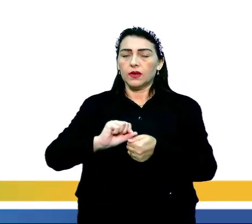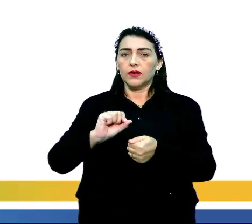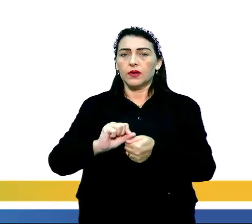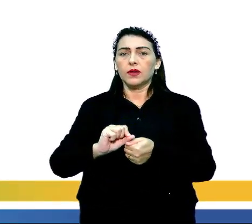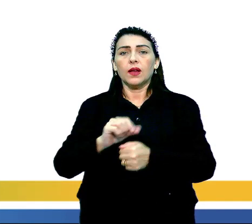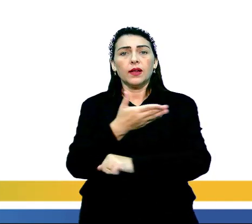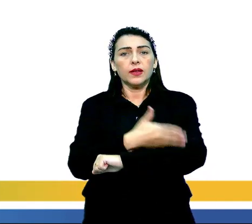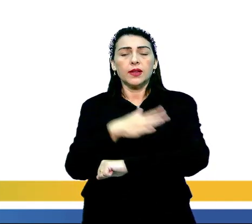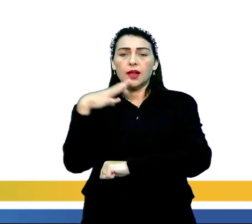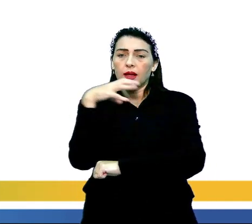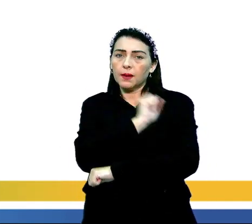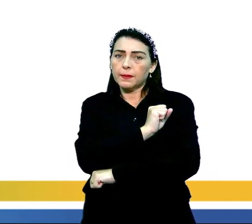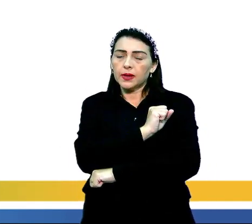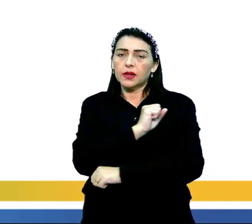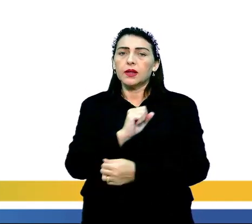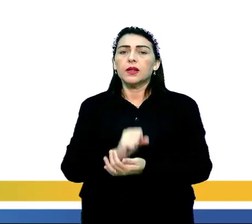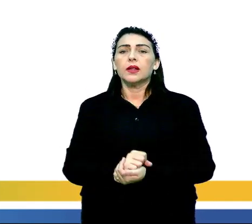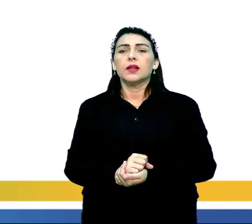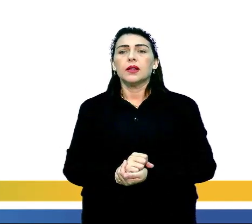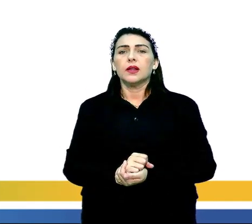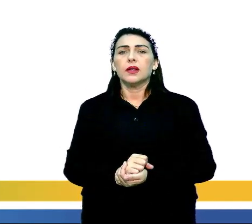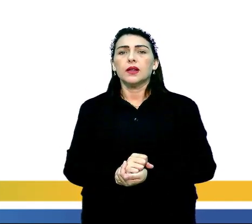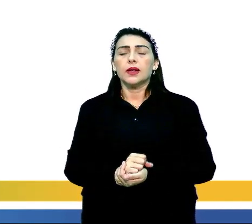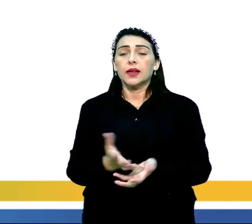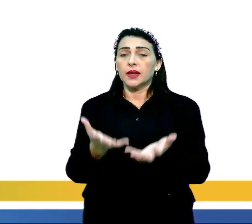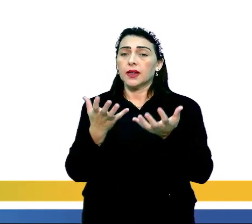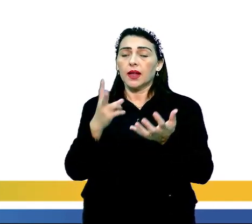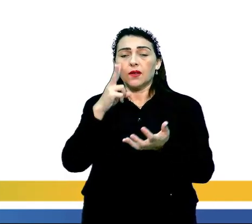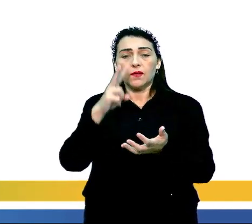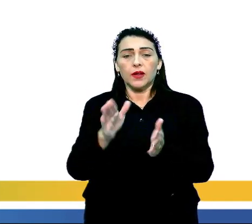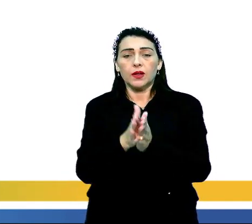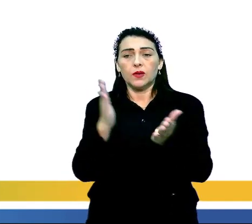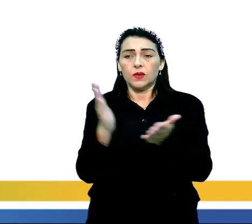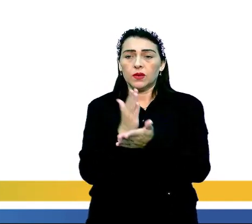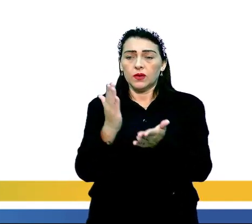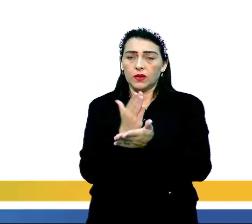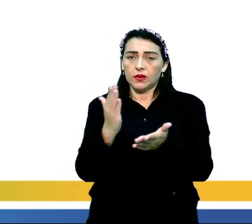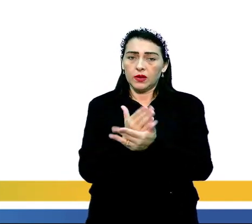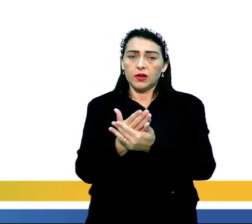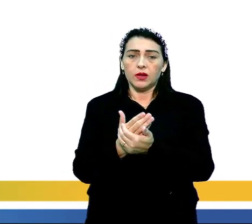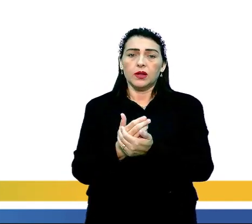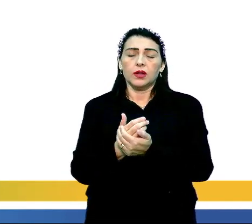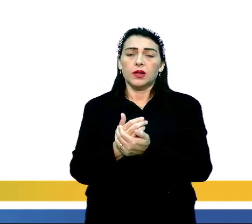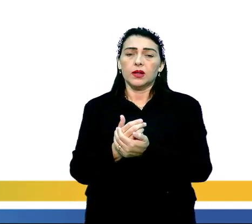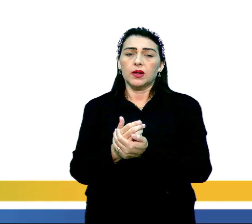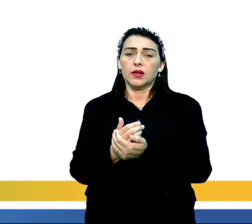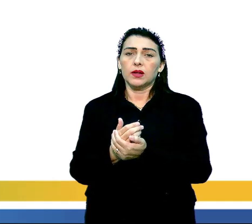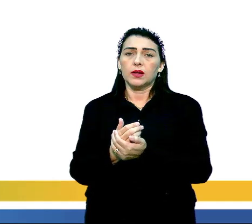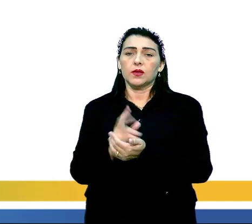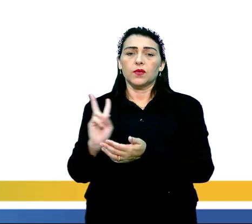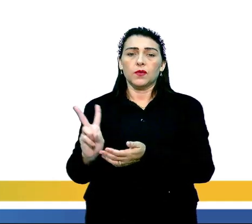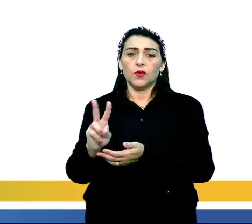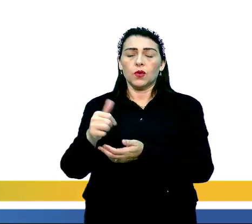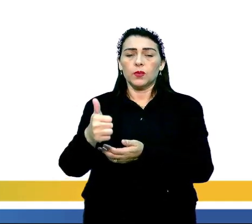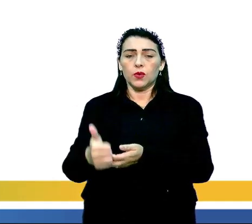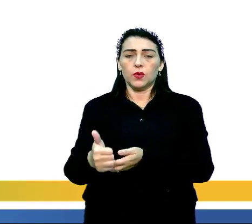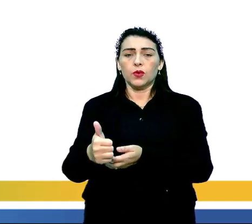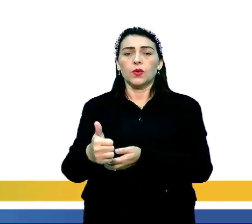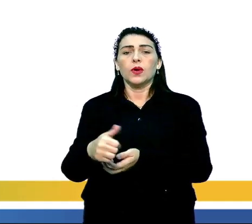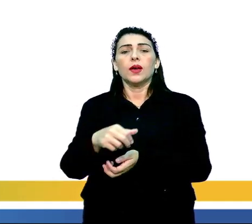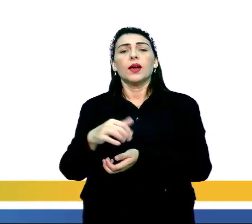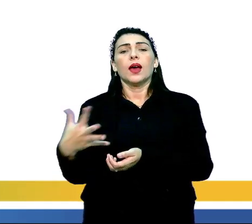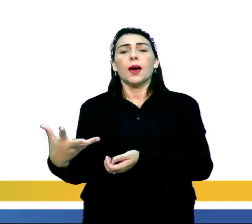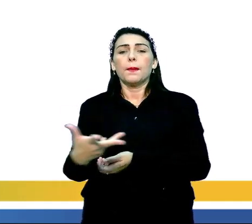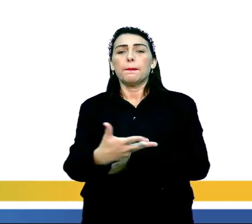um exercício rapidamente. Caso vocês queiram acompanhar no livro de vocês, A gente vai estar trabalhando a competência 3,